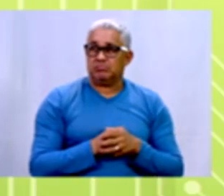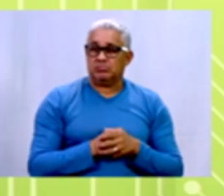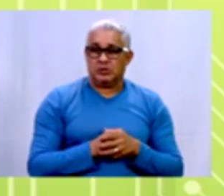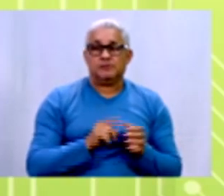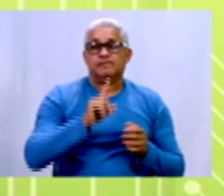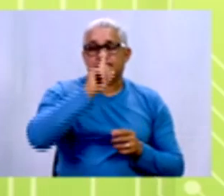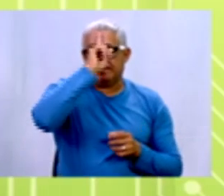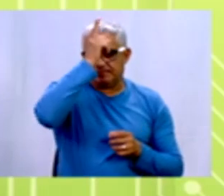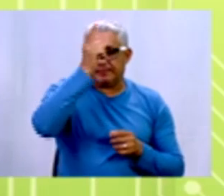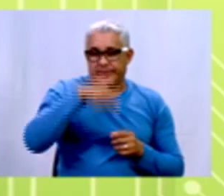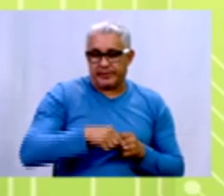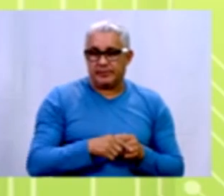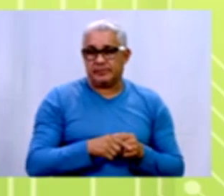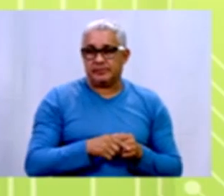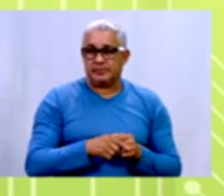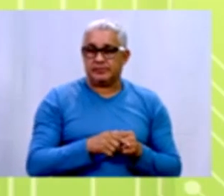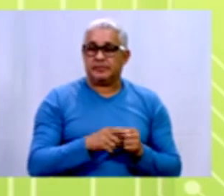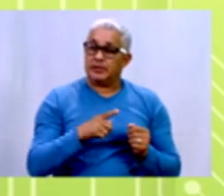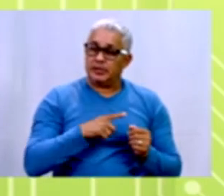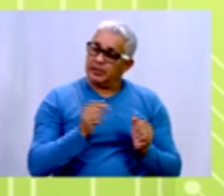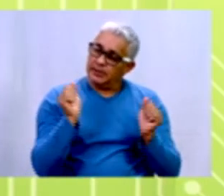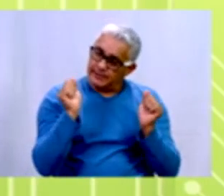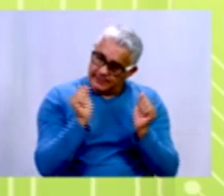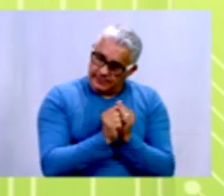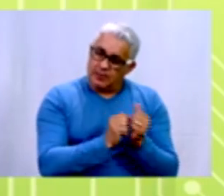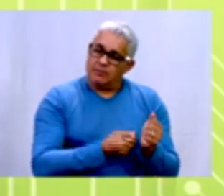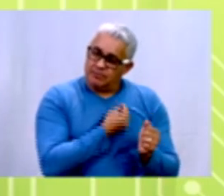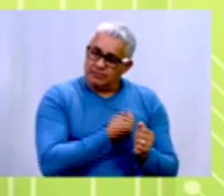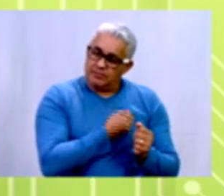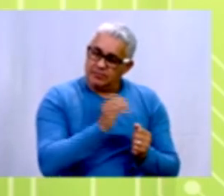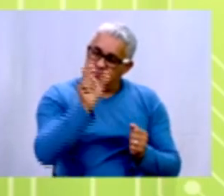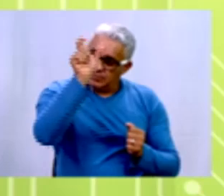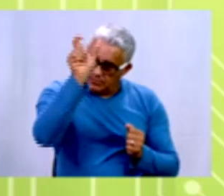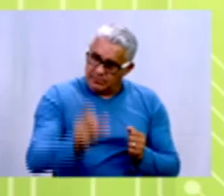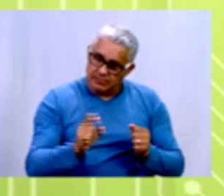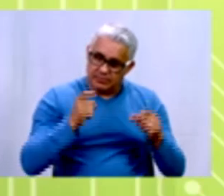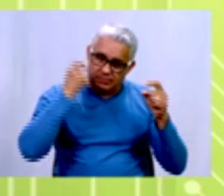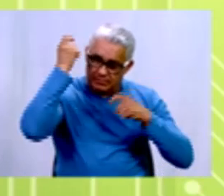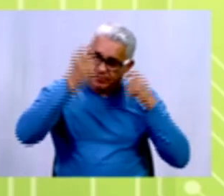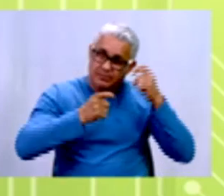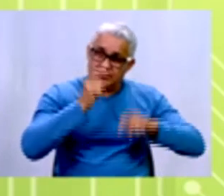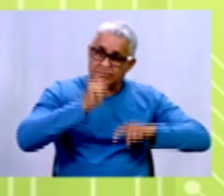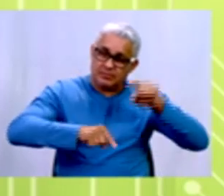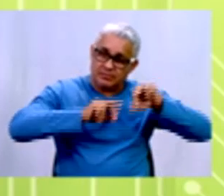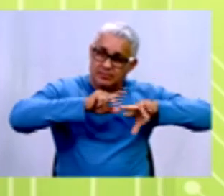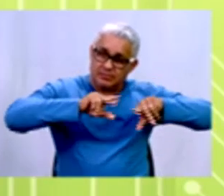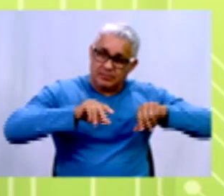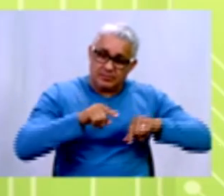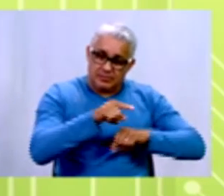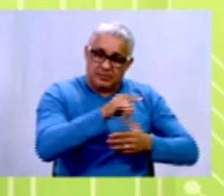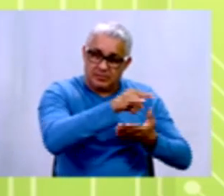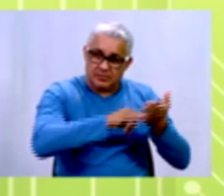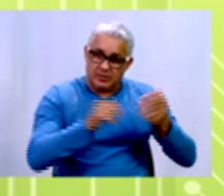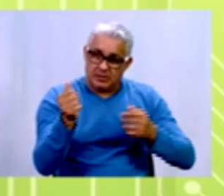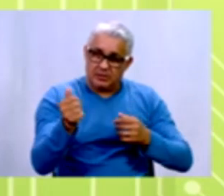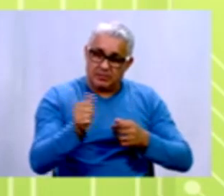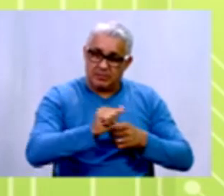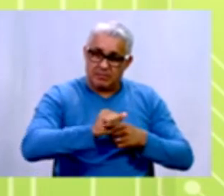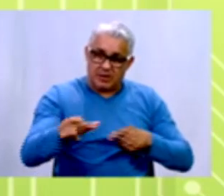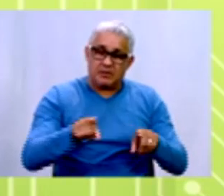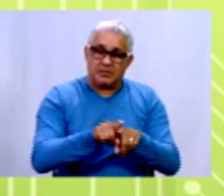a ideia, é estar próximo do cliente, estar mais preocupado com a entrega do produto do que com a documentação,